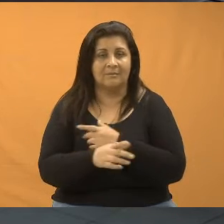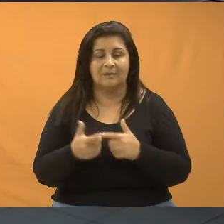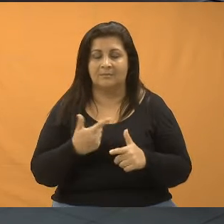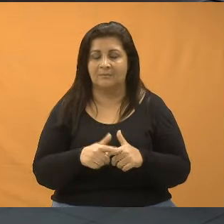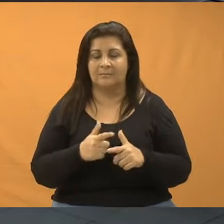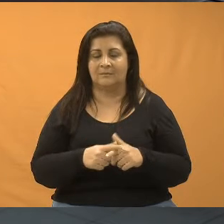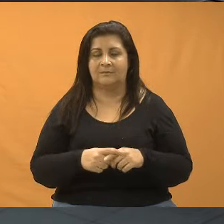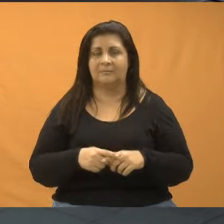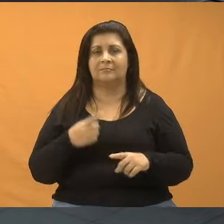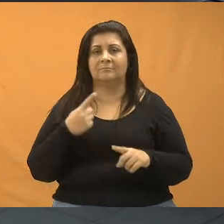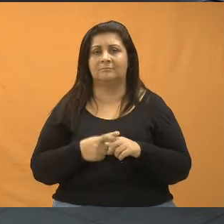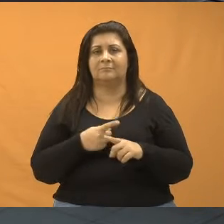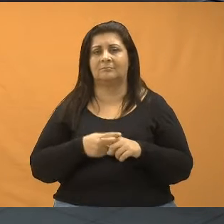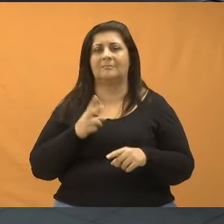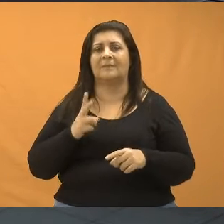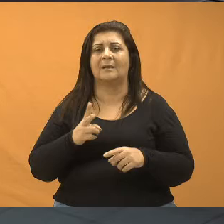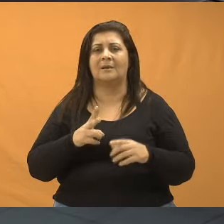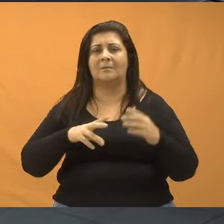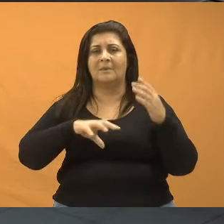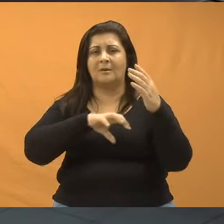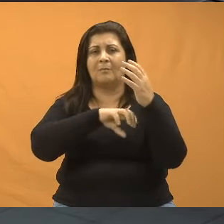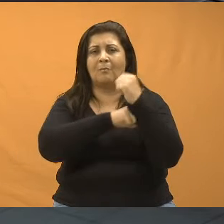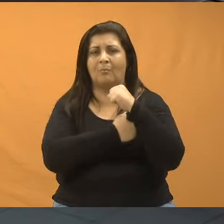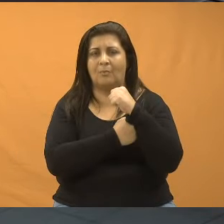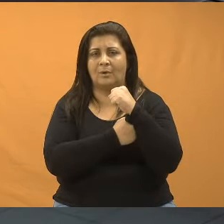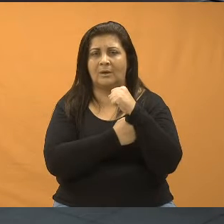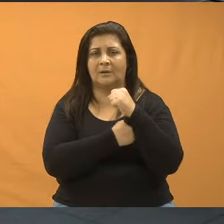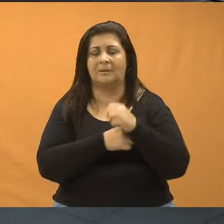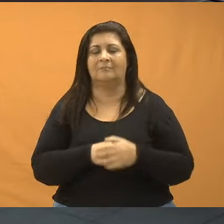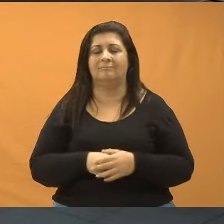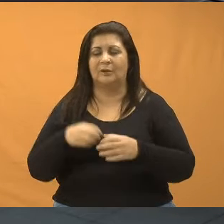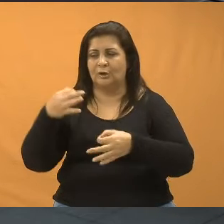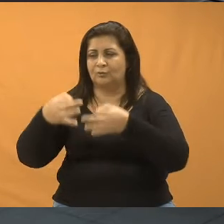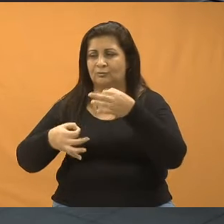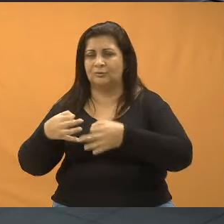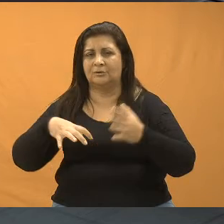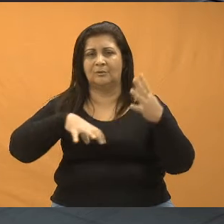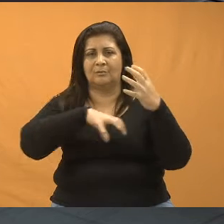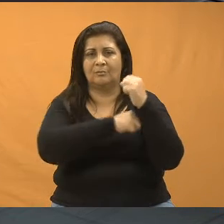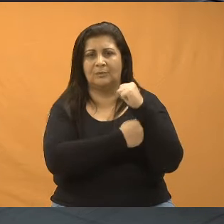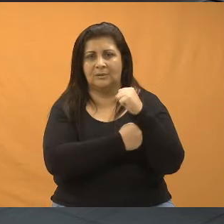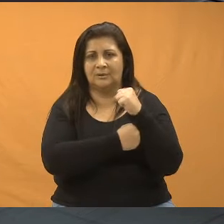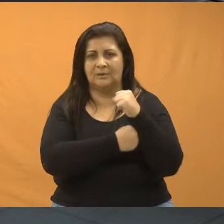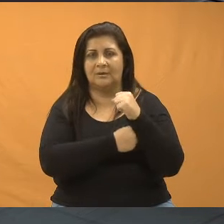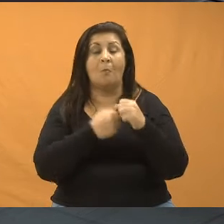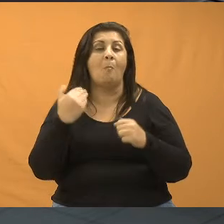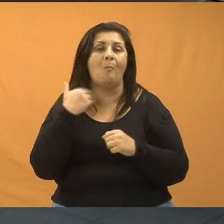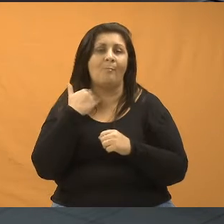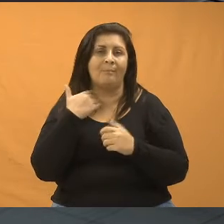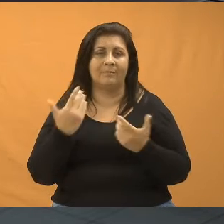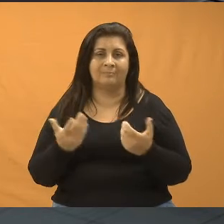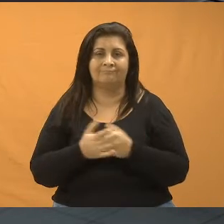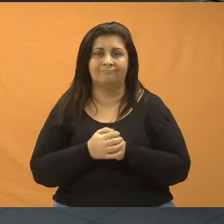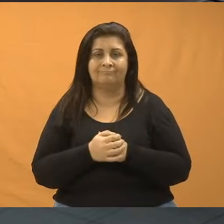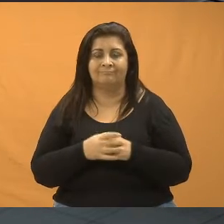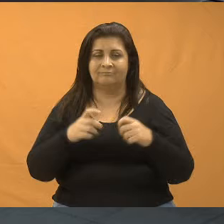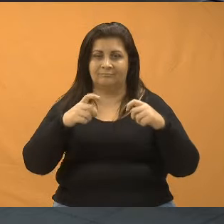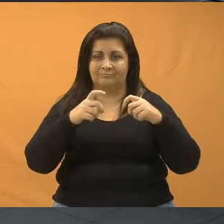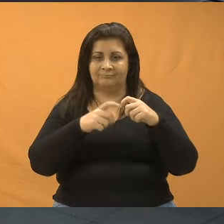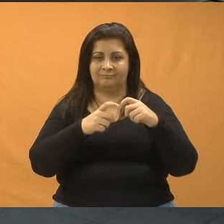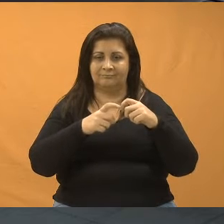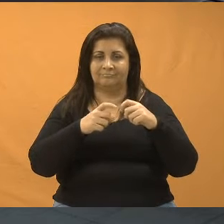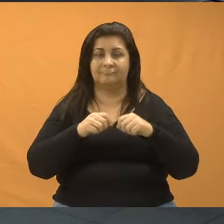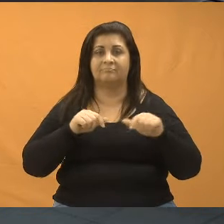que toda hora é bloqueio judicial nas contas da Santa Casa. Por exemplo, os médicos da Santa Casa, nós médicos